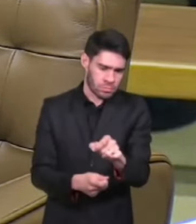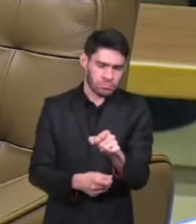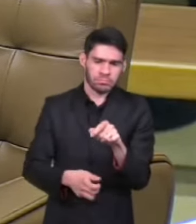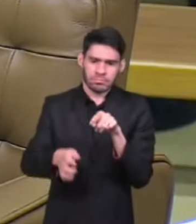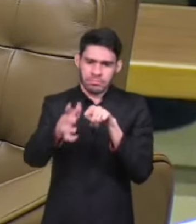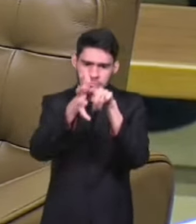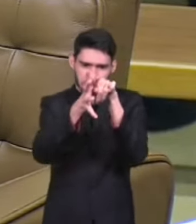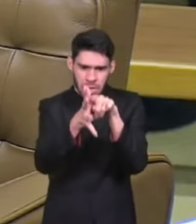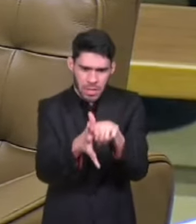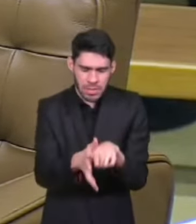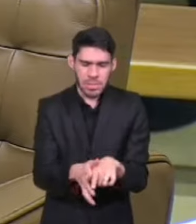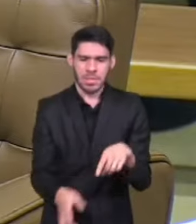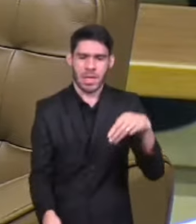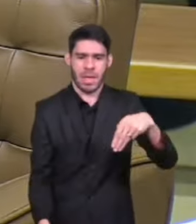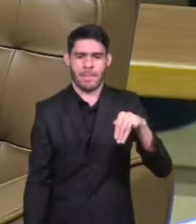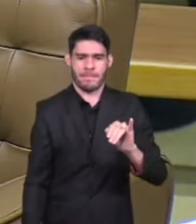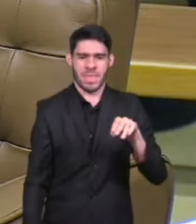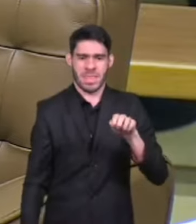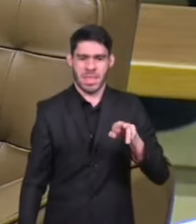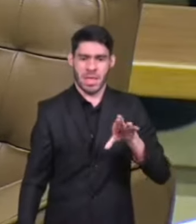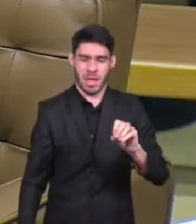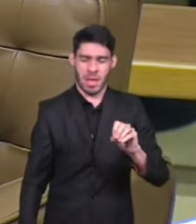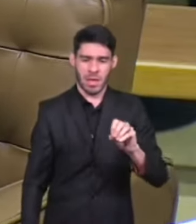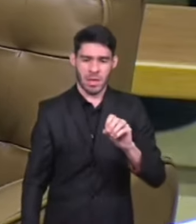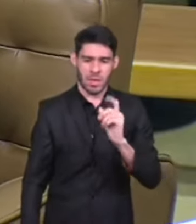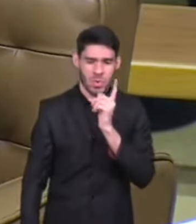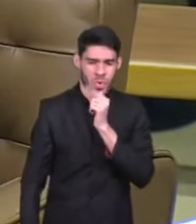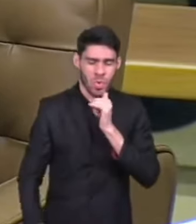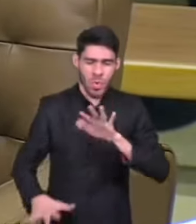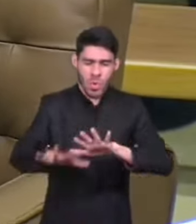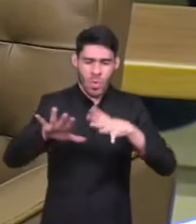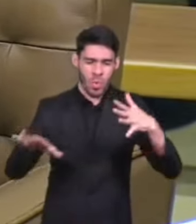pesquisar minério também no fundo do mar. Veja,